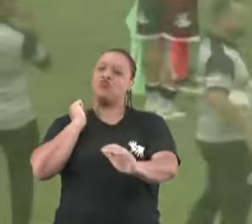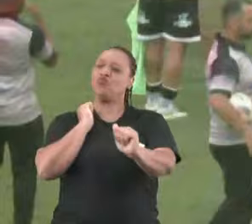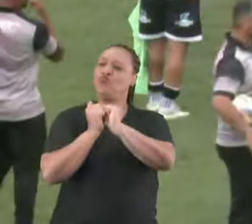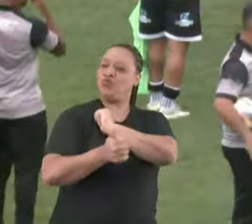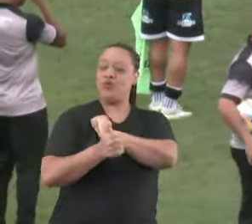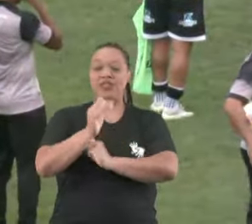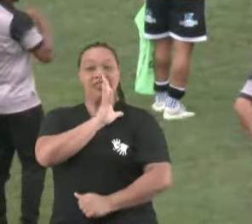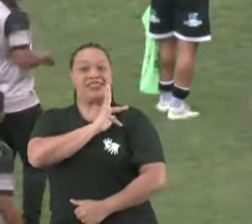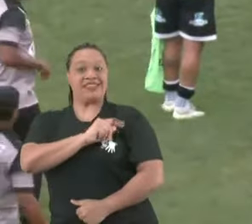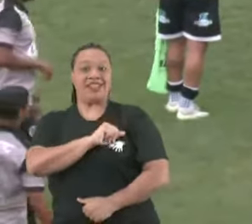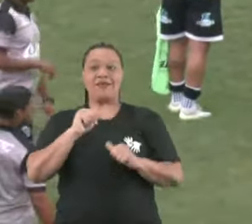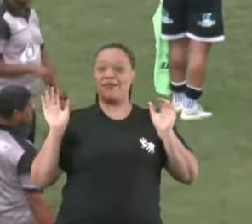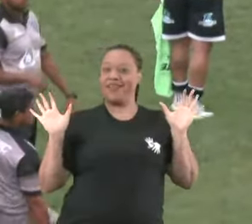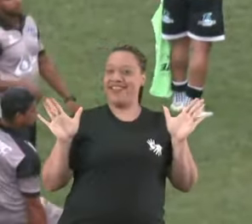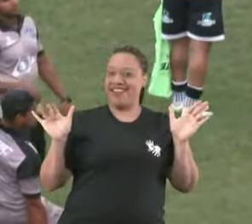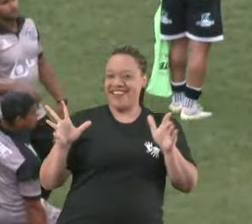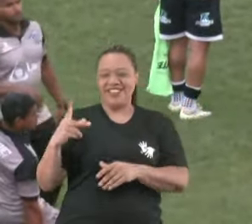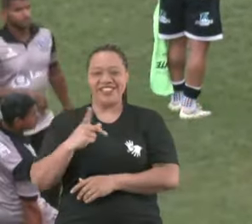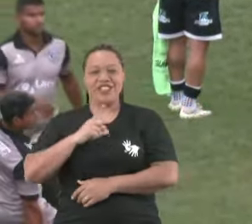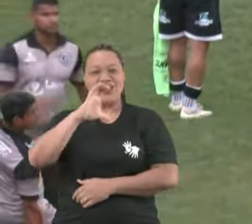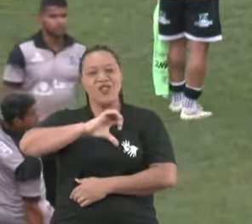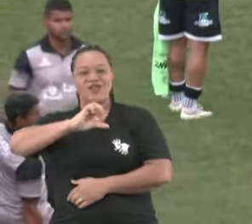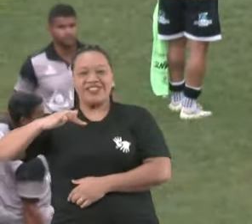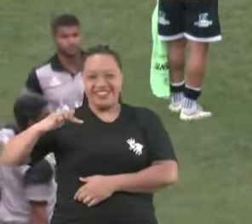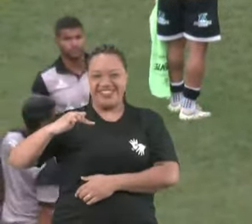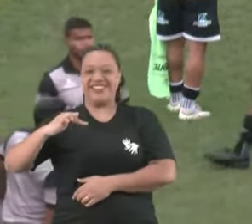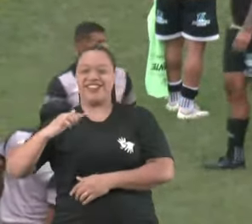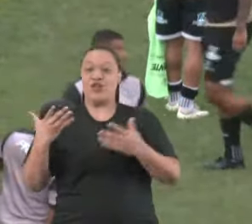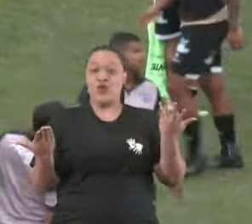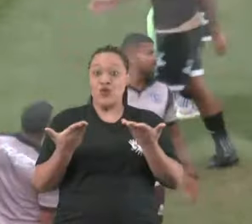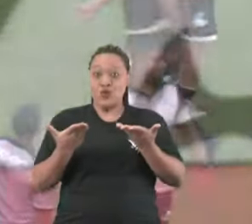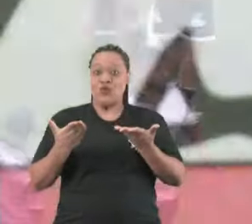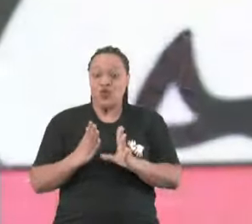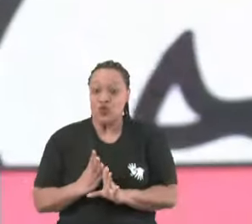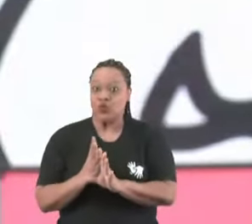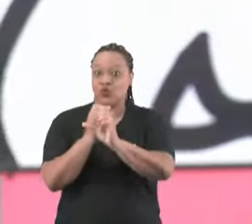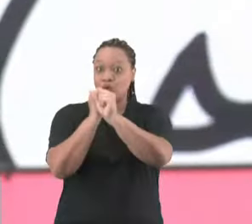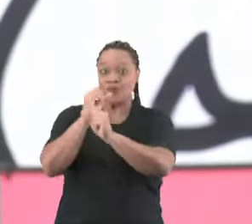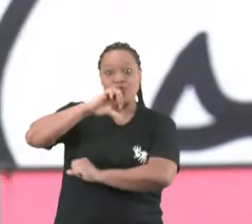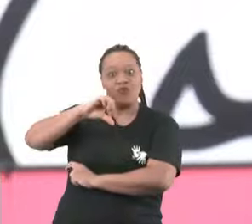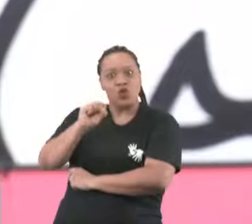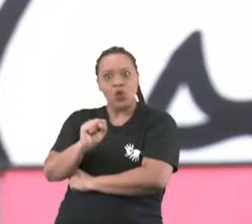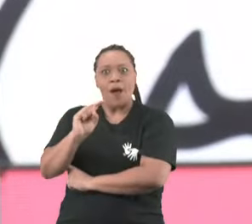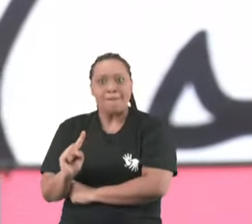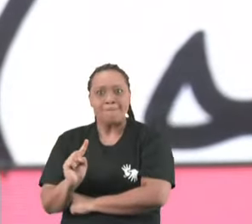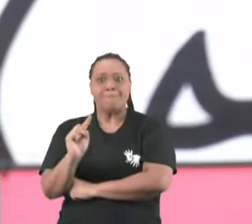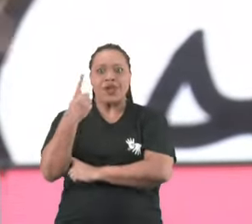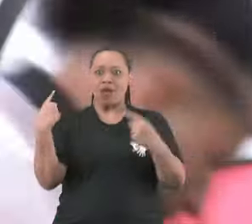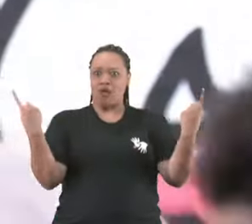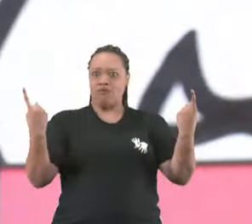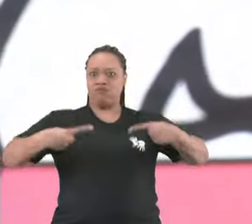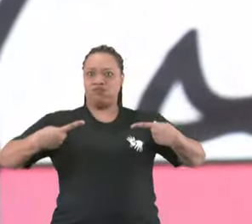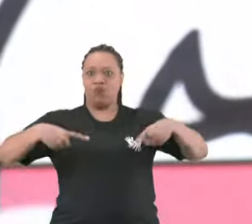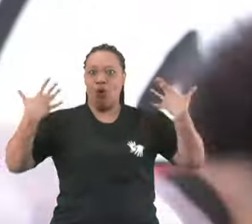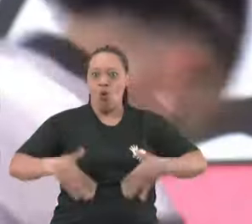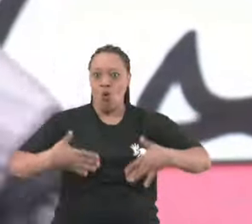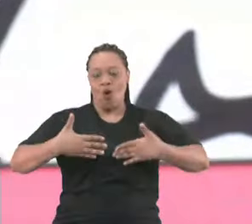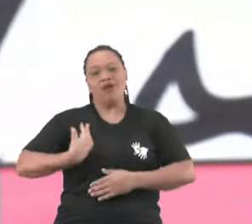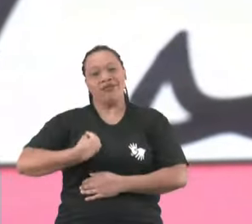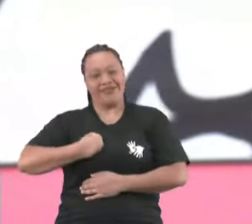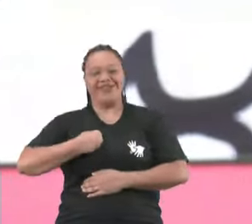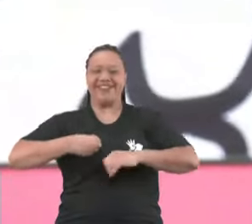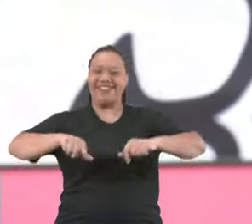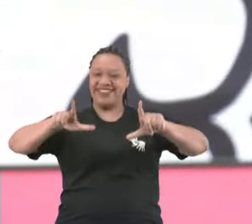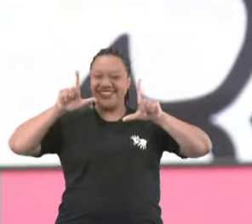CRB e Asa e CRB. São 97, hoje vai para 98 nessa primeira final. Daqui a pouco, dentro da nossa transmissão, nós